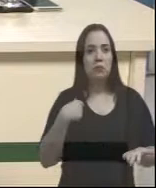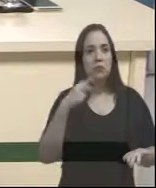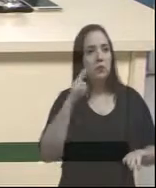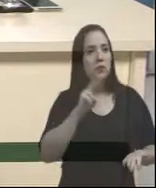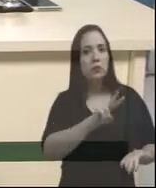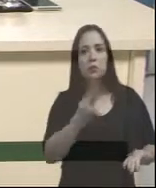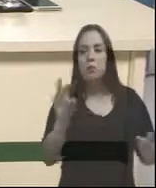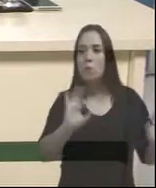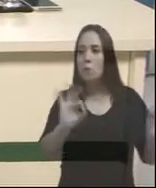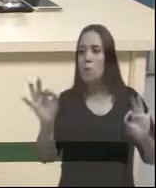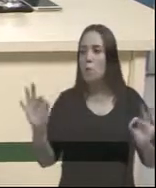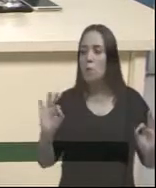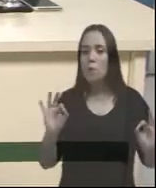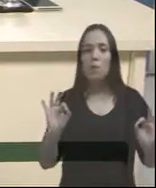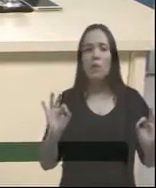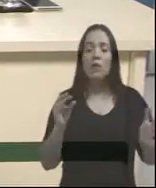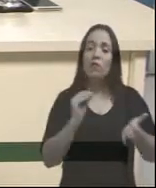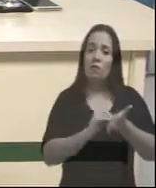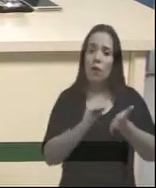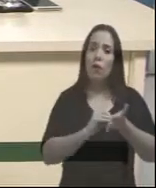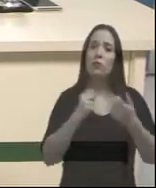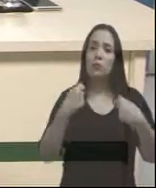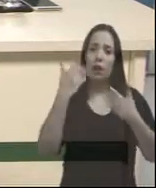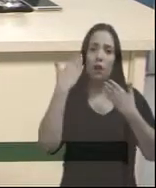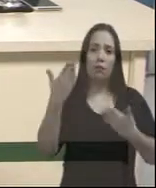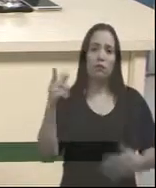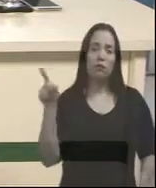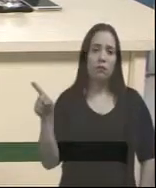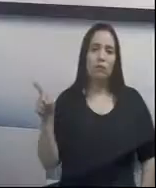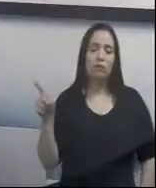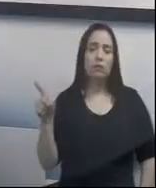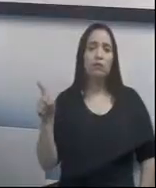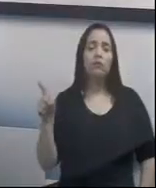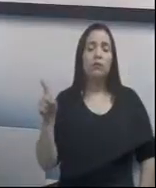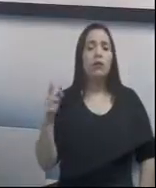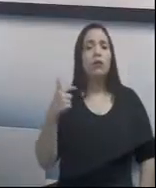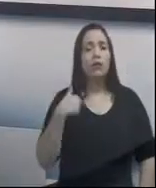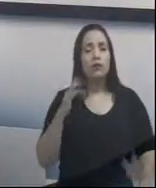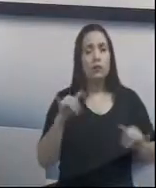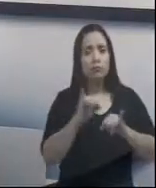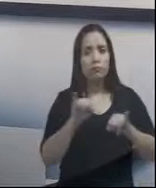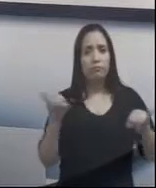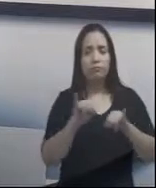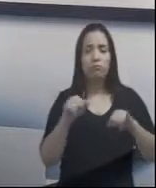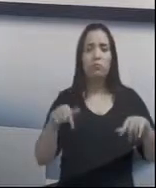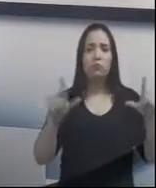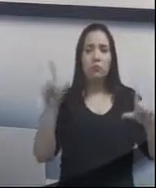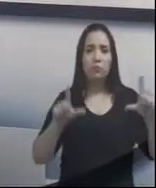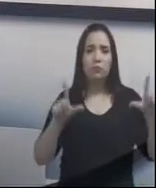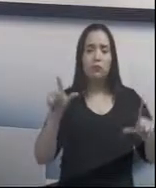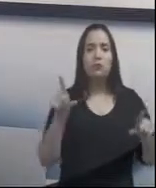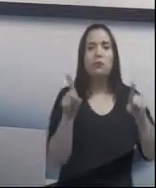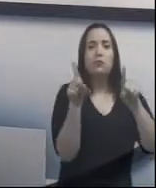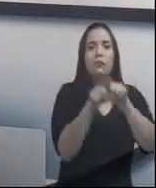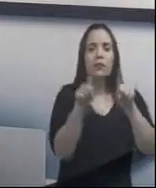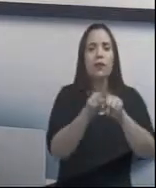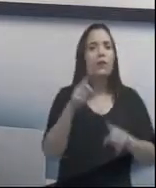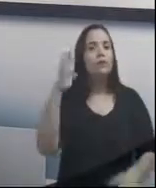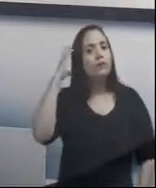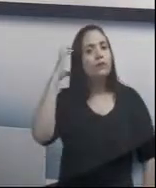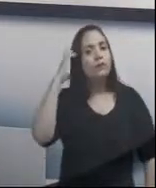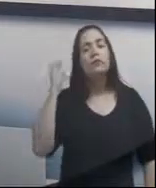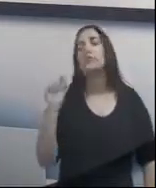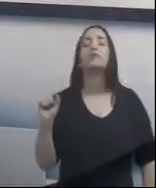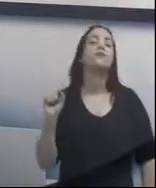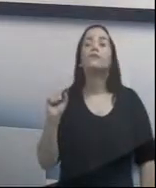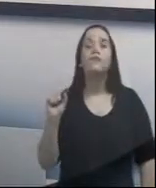isso lá. Isso até é falta de reconhecimento. Mas aí ele mudou. Eu disse aqui, nesse programa, na Rádio Cidade, que